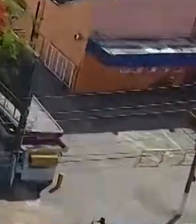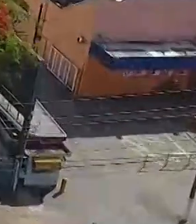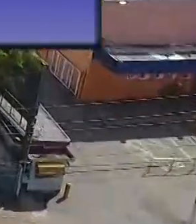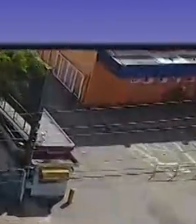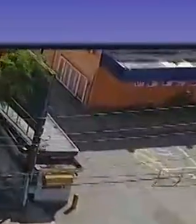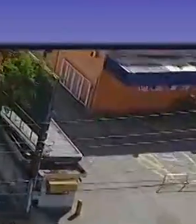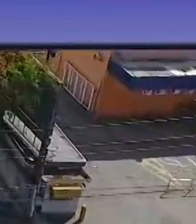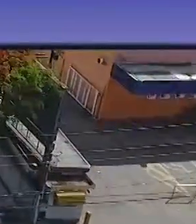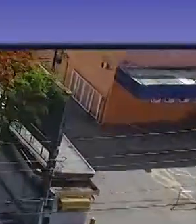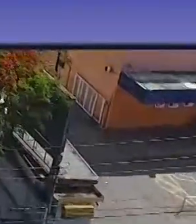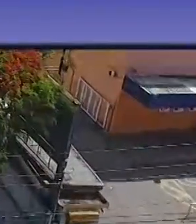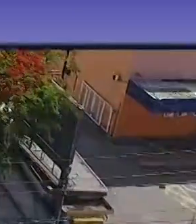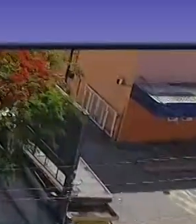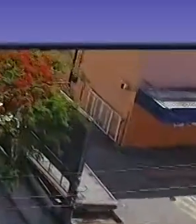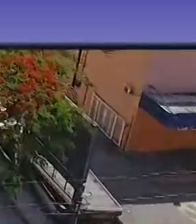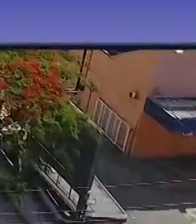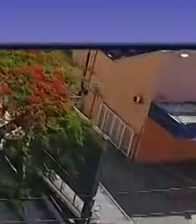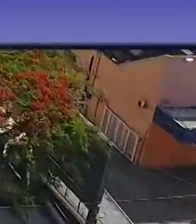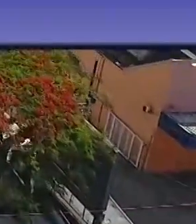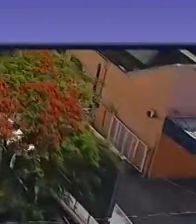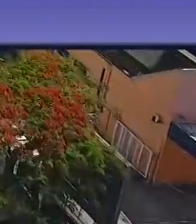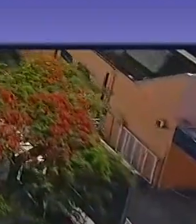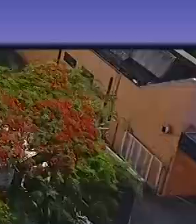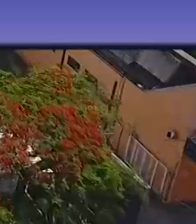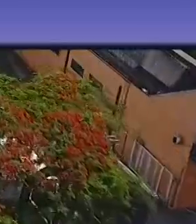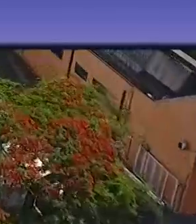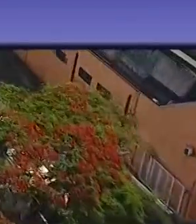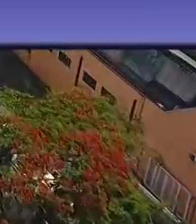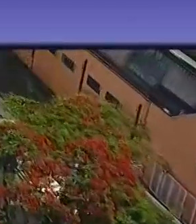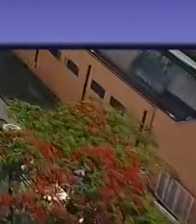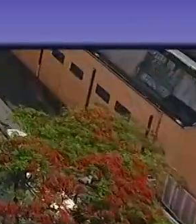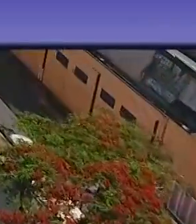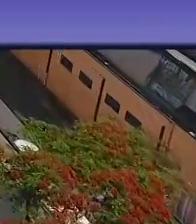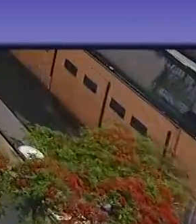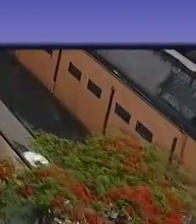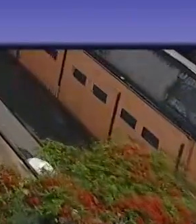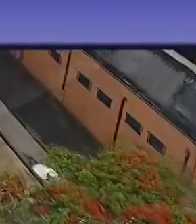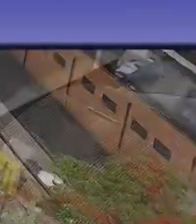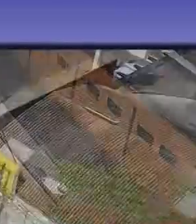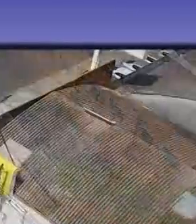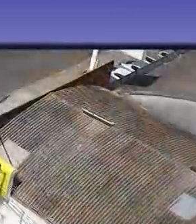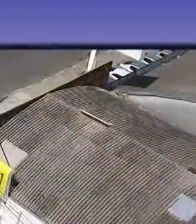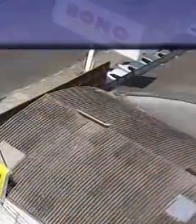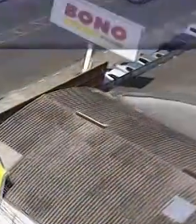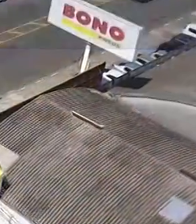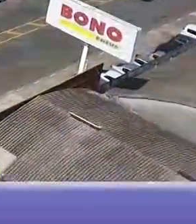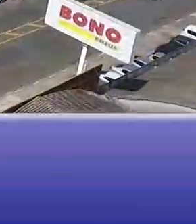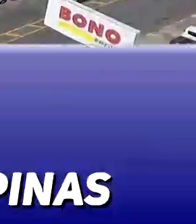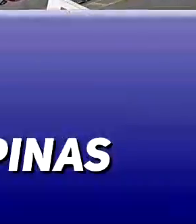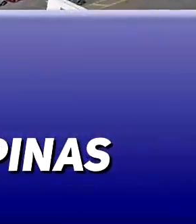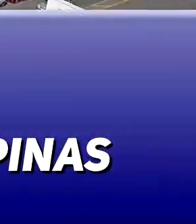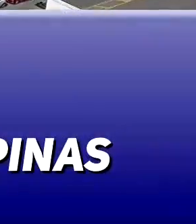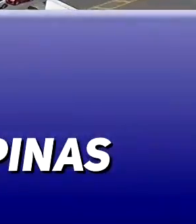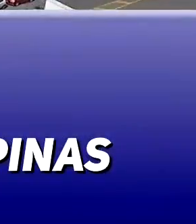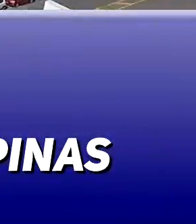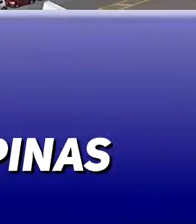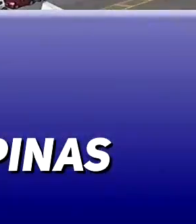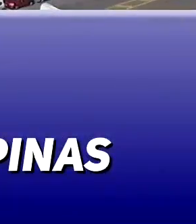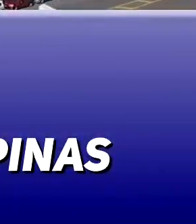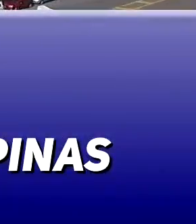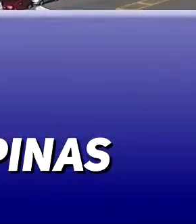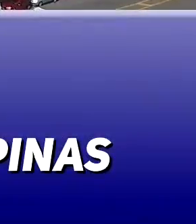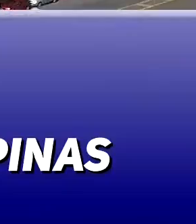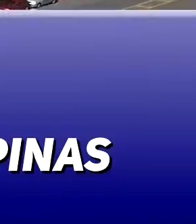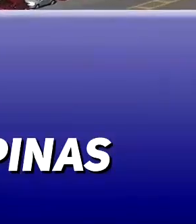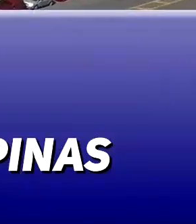A Comissão de Economia e Defesa dos Direitos do Consumidor da Câmara de Campinas realizará audiência pública no